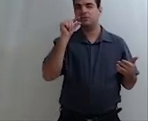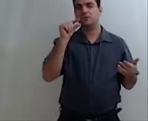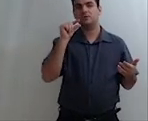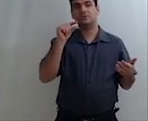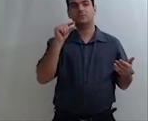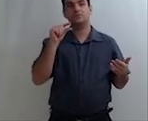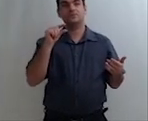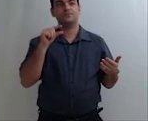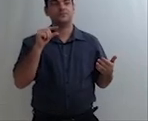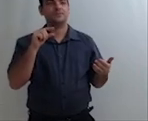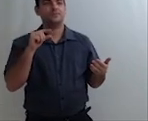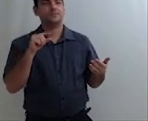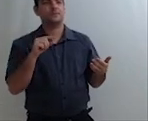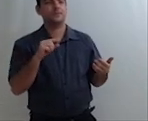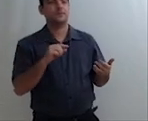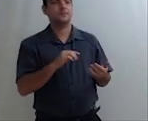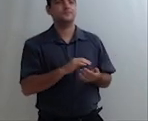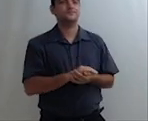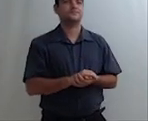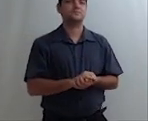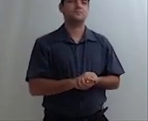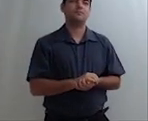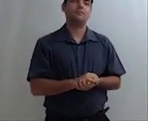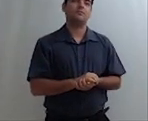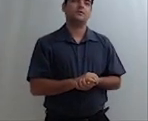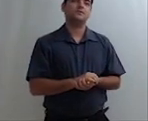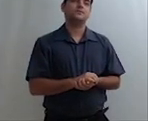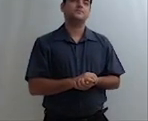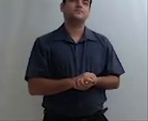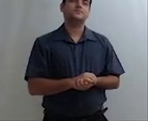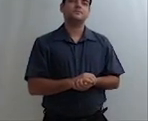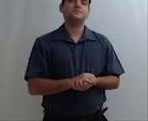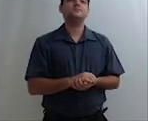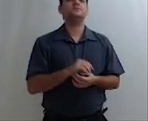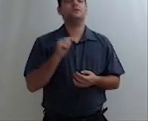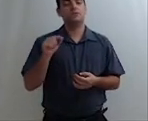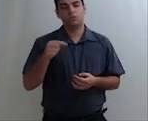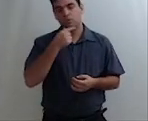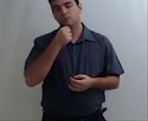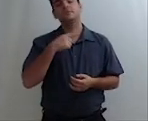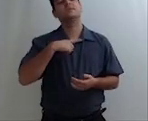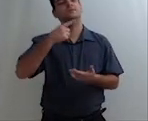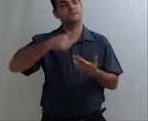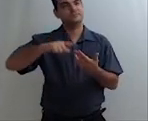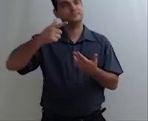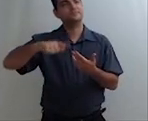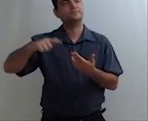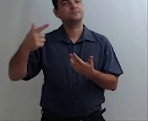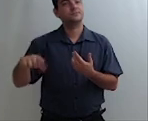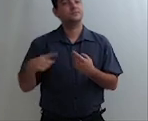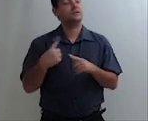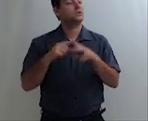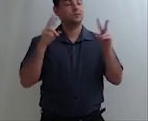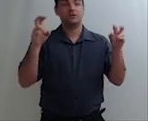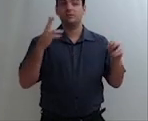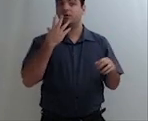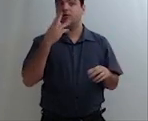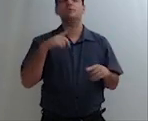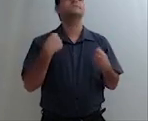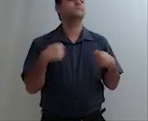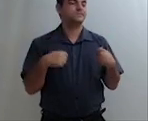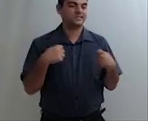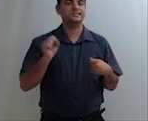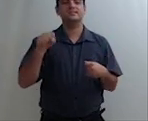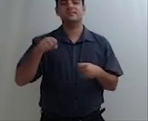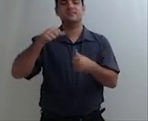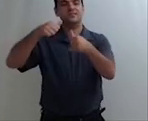diz eh a reiteração delitiva sobretudo em crimes da mesma séo justifica a prisão preventiva diante da